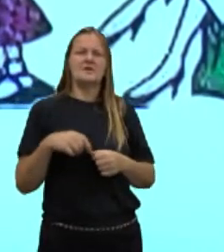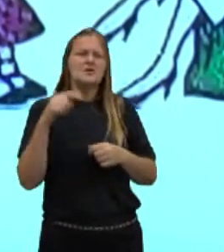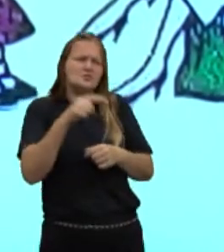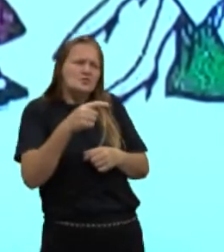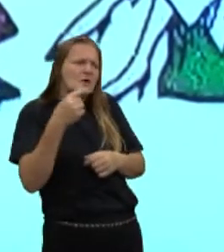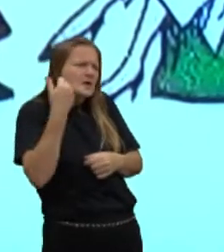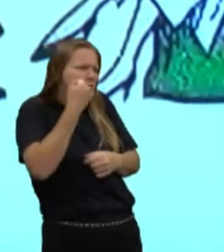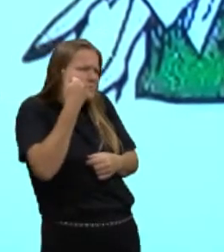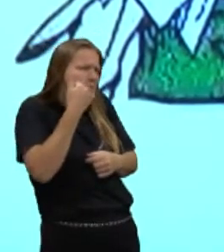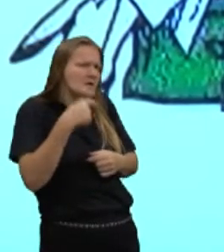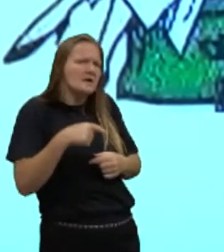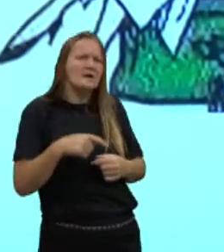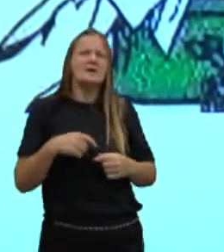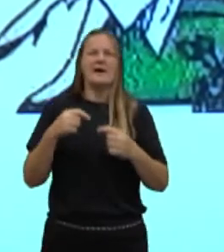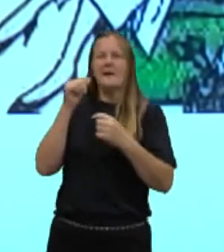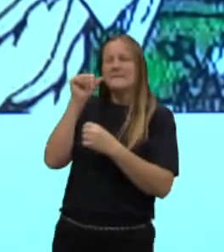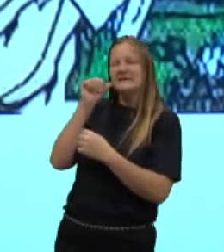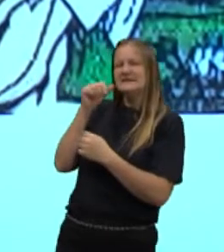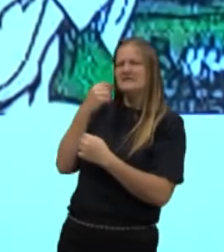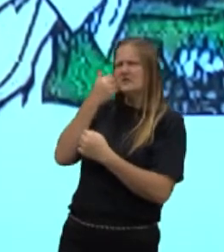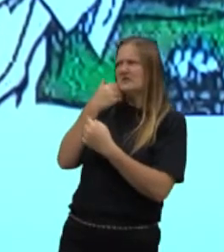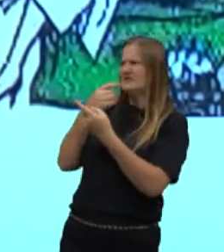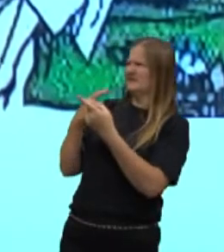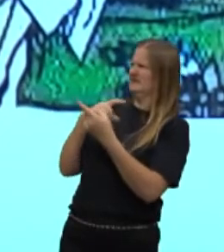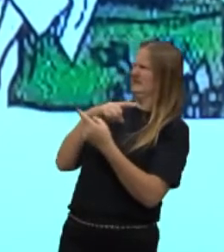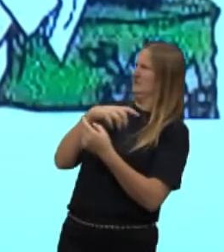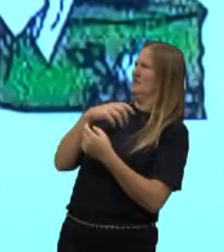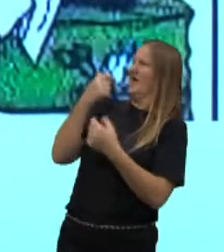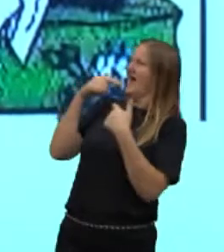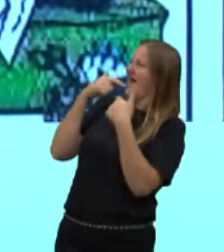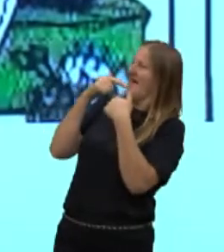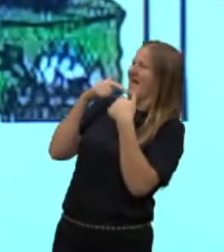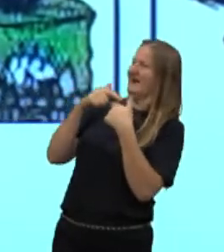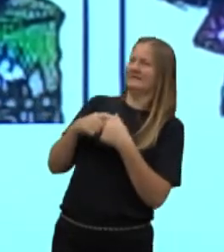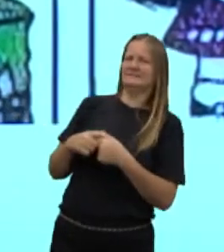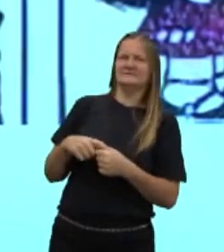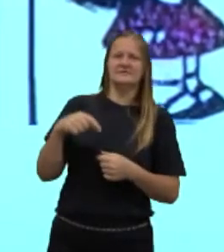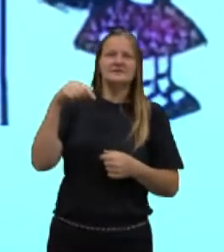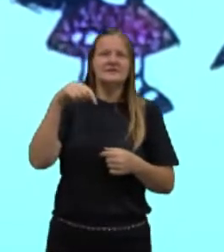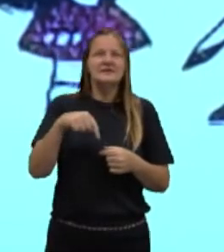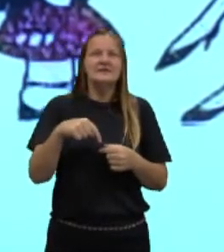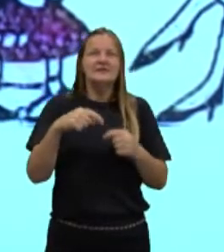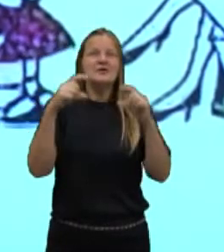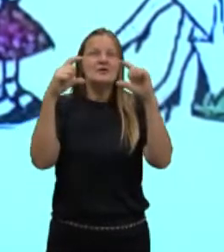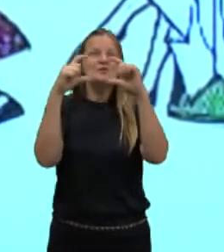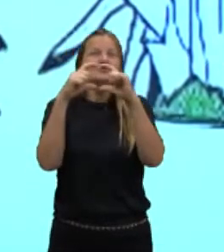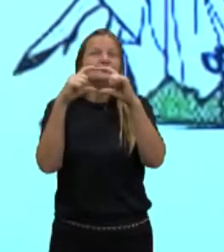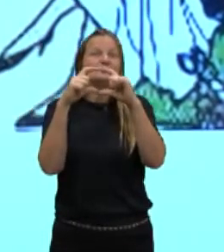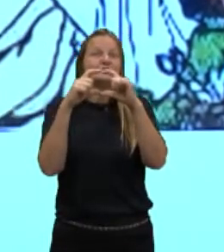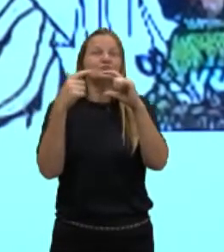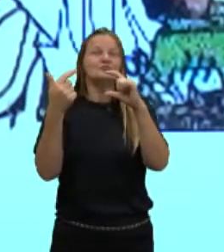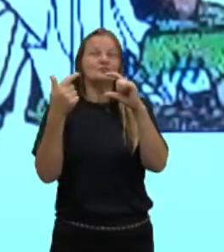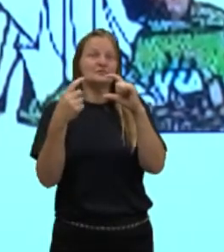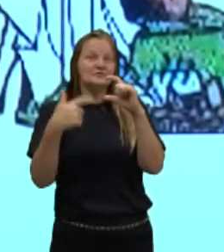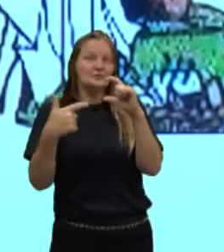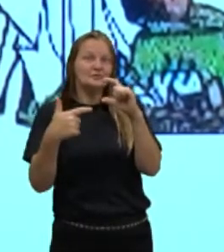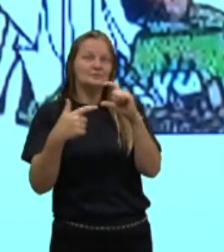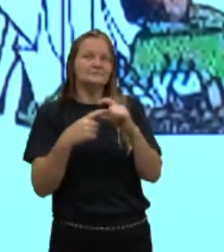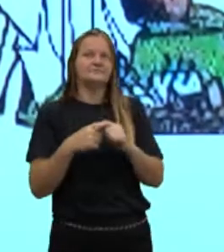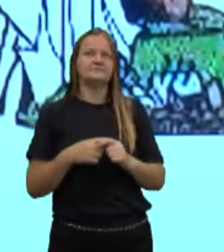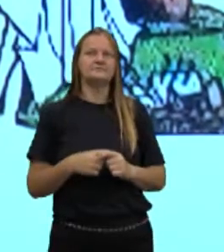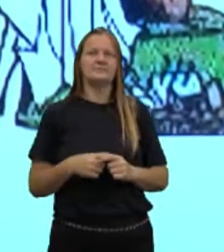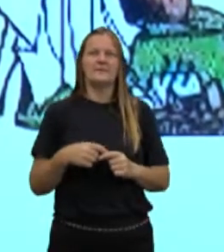danada, você nunca disse que tinha tanto senso de humor. Aqui no nosso segundo quadrinho, a gente tem: